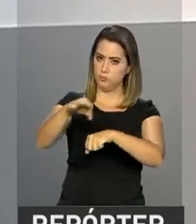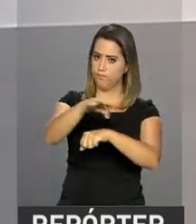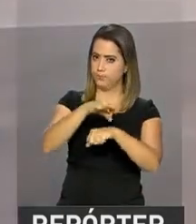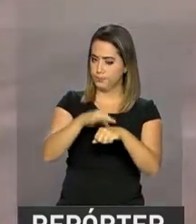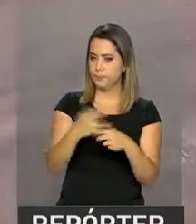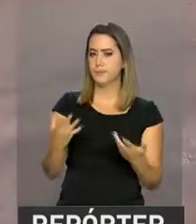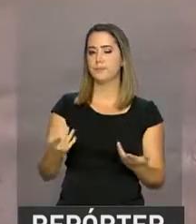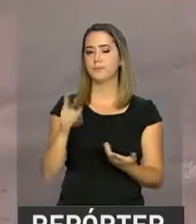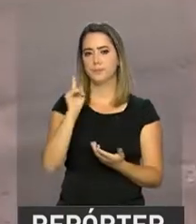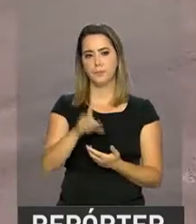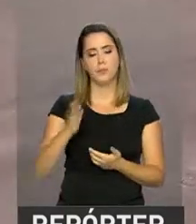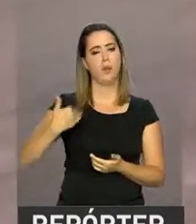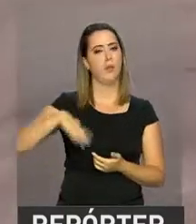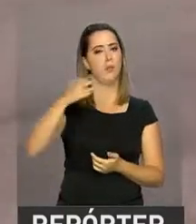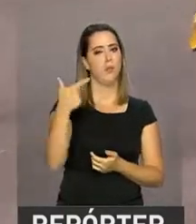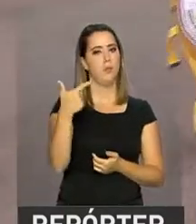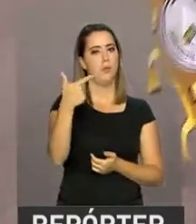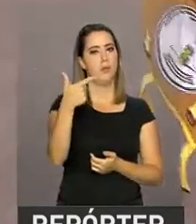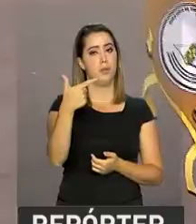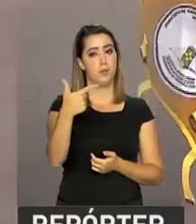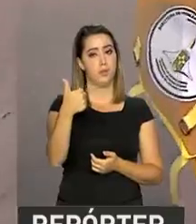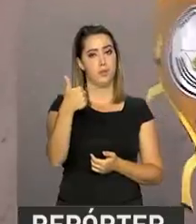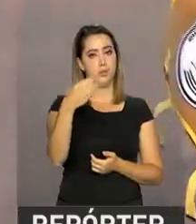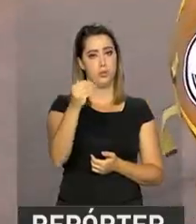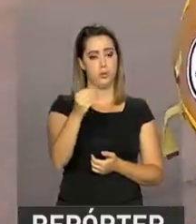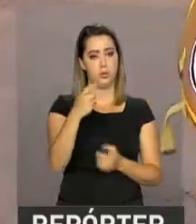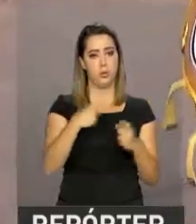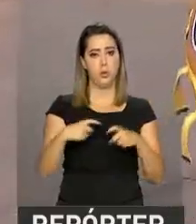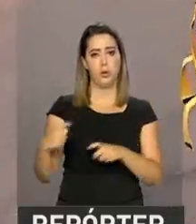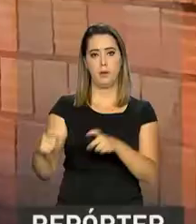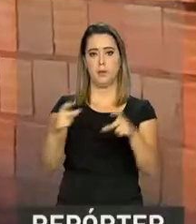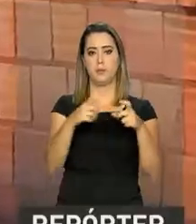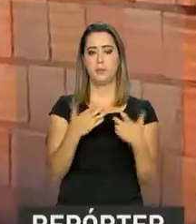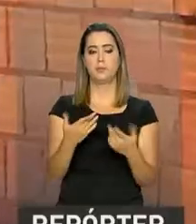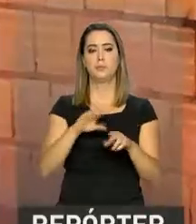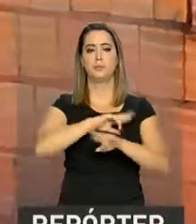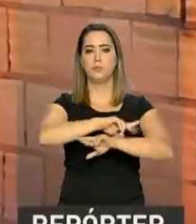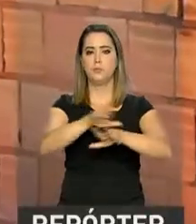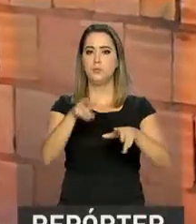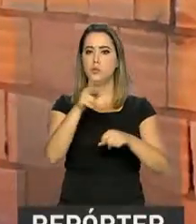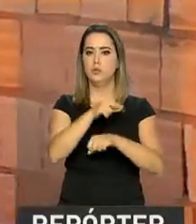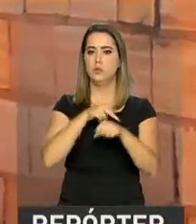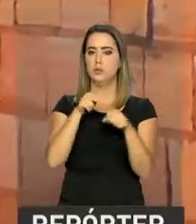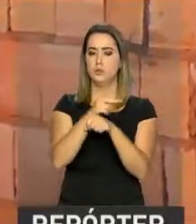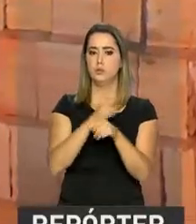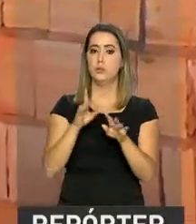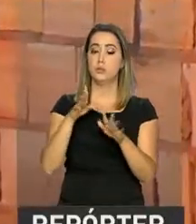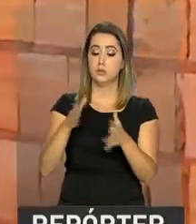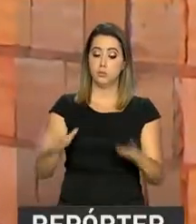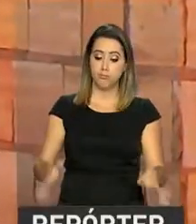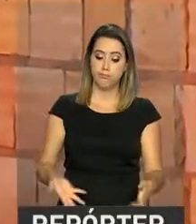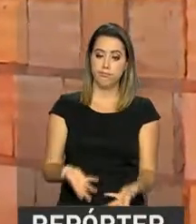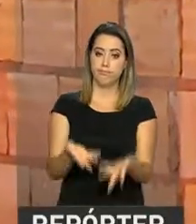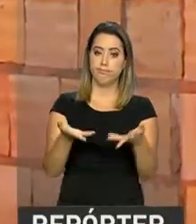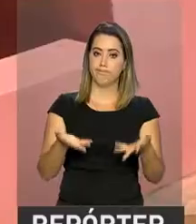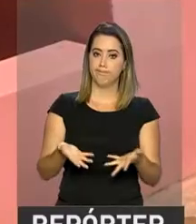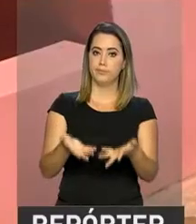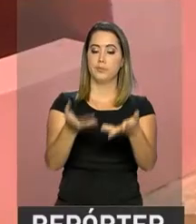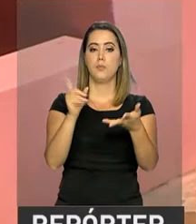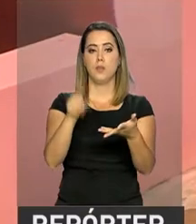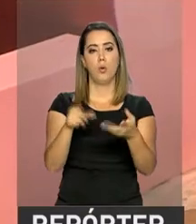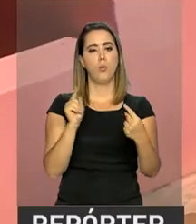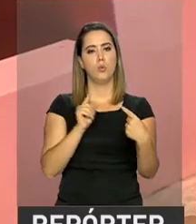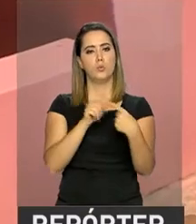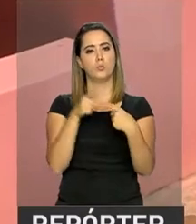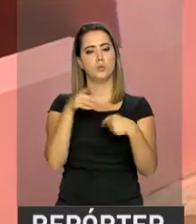aegypti mais de 210 mil unidades públicas e privadas de todo o país estão mobilizados o objetivo